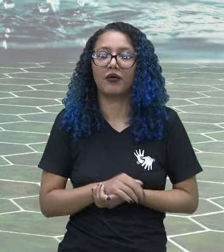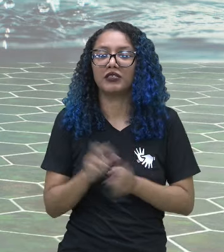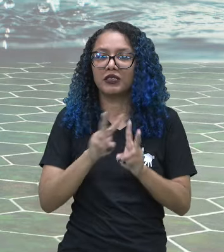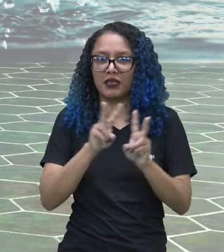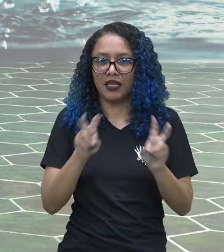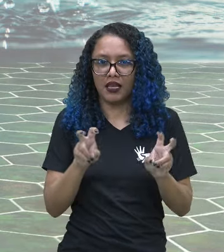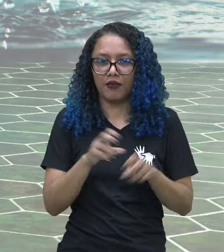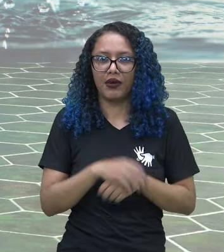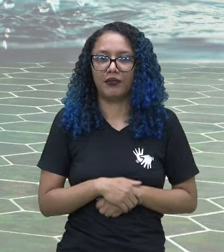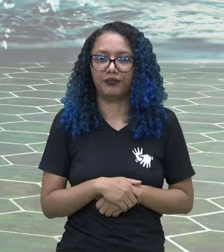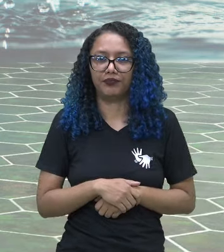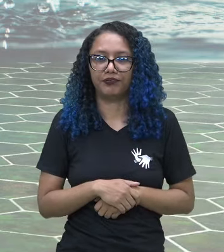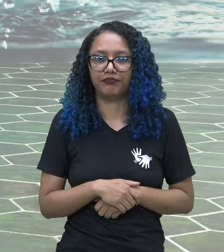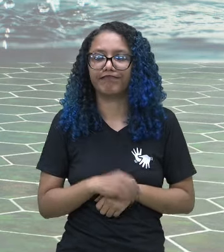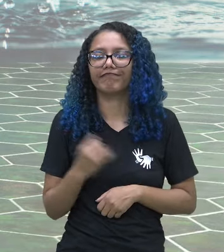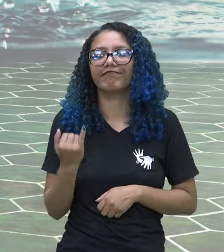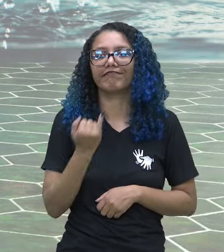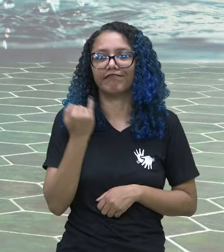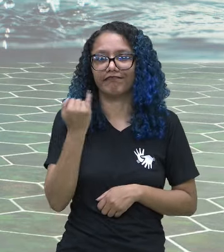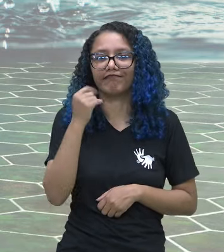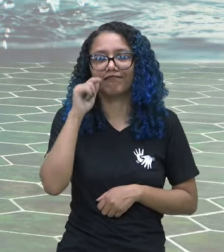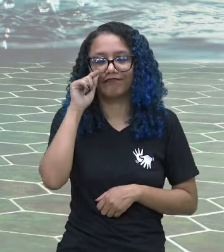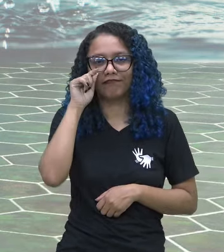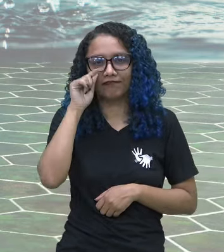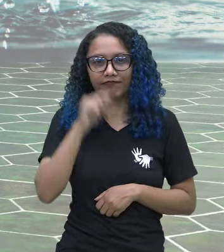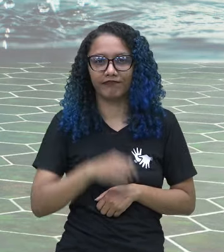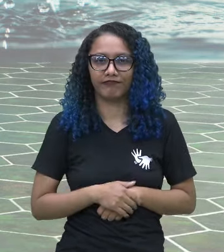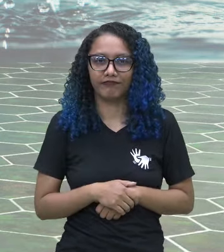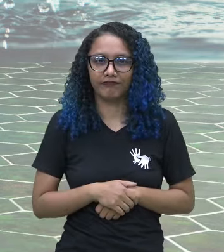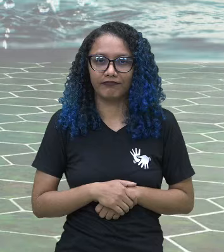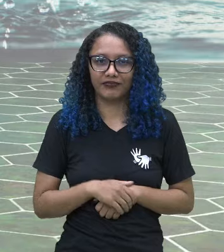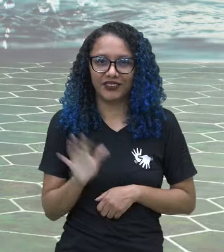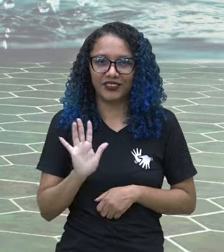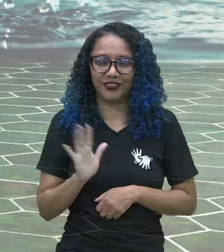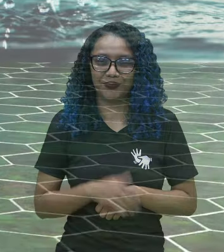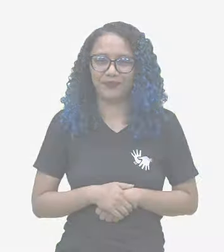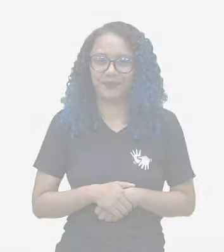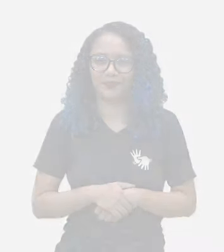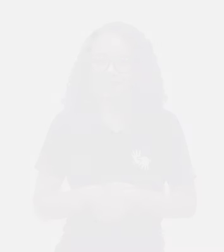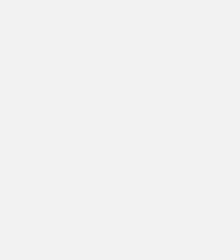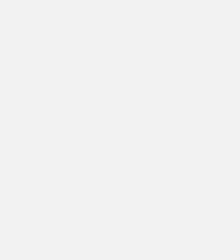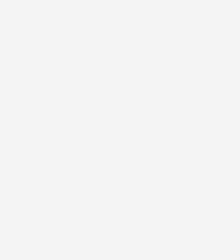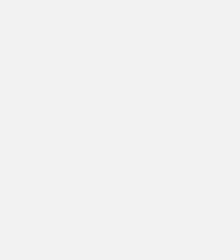aula, ele é importantíssimo, tá bom? Tchau!